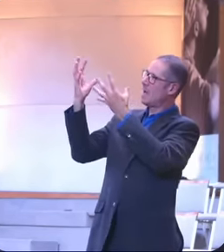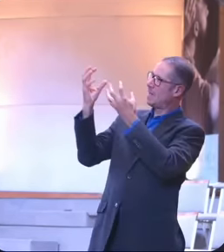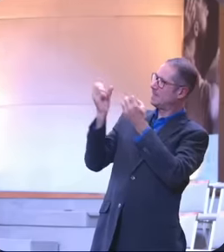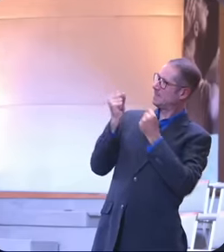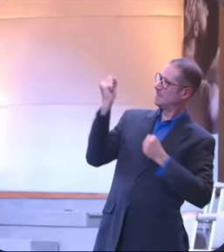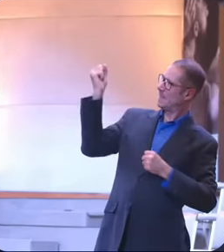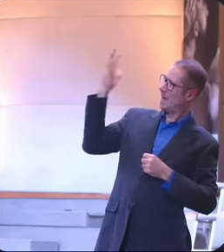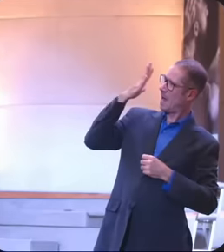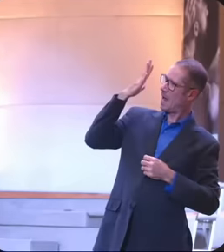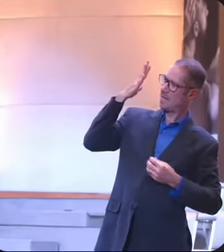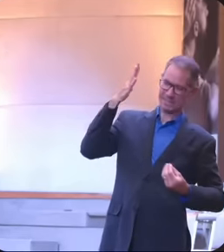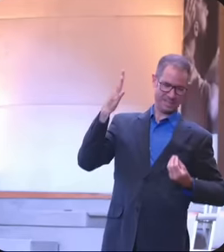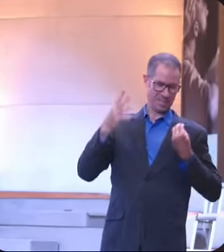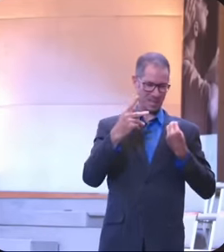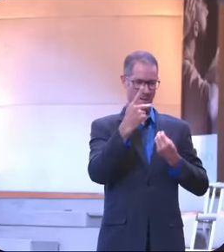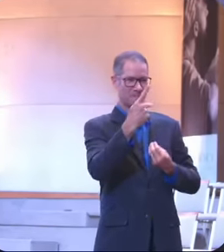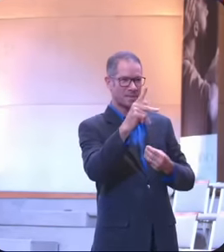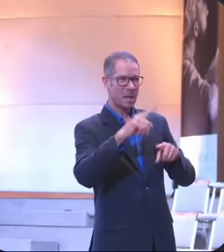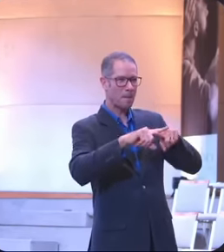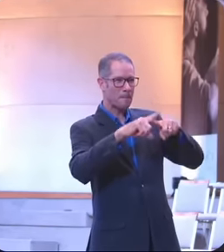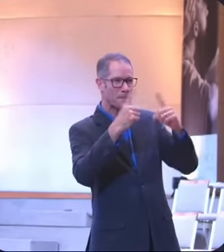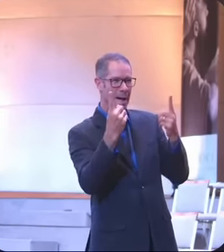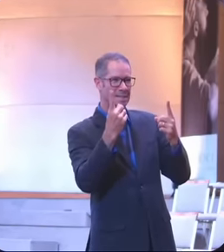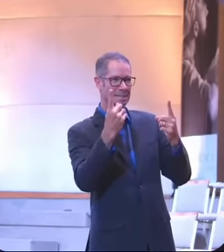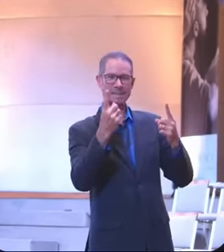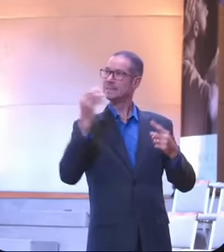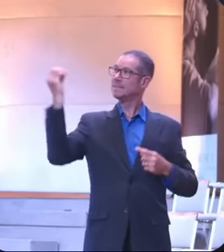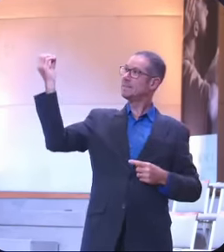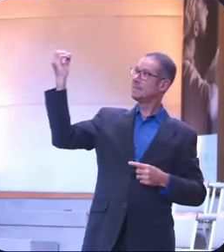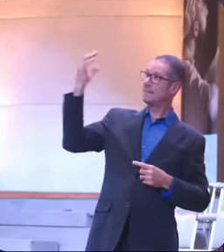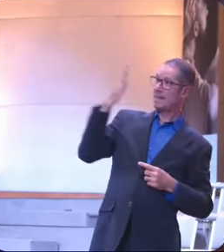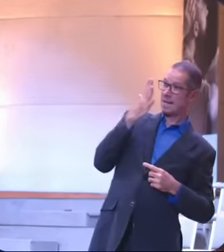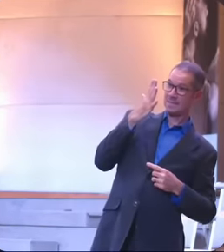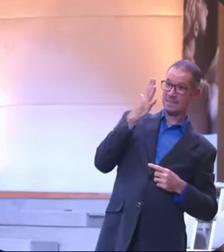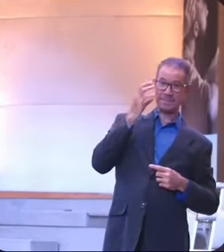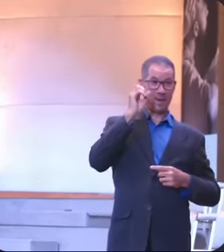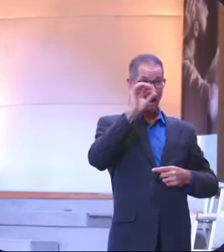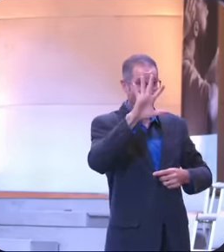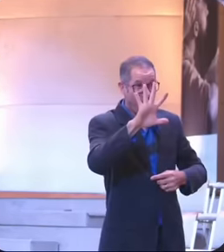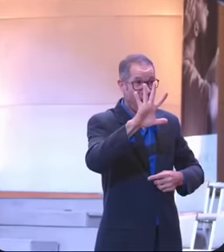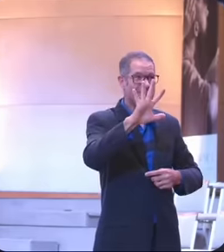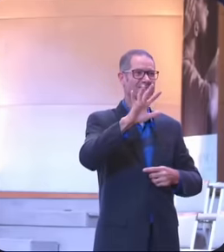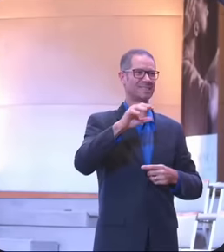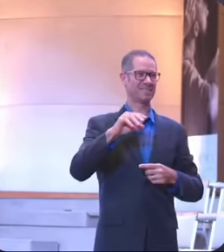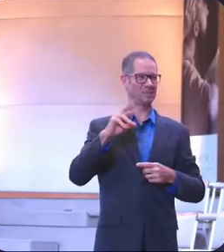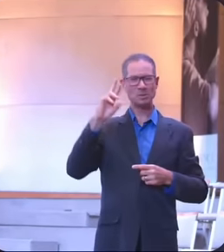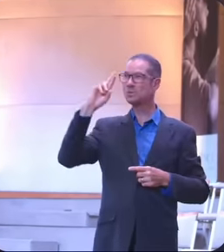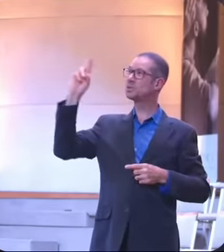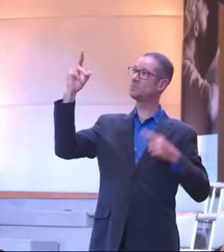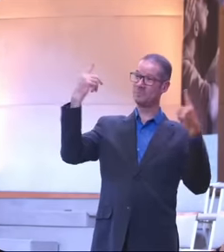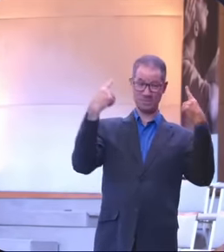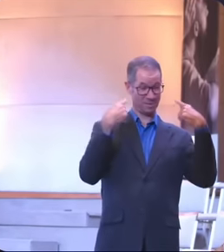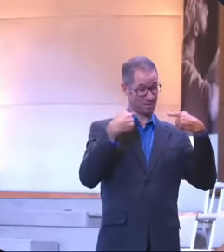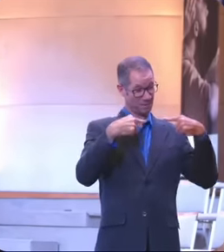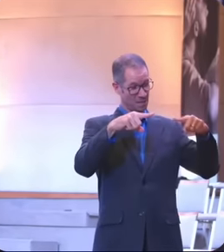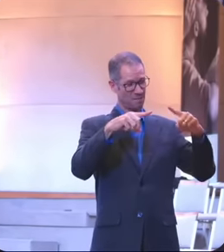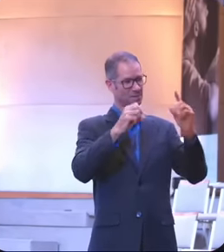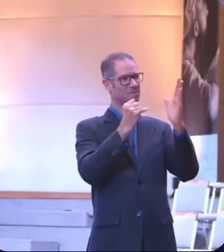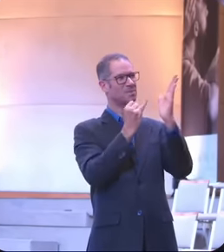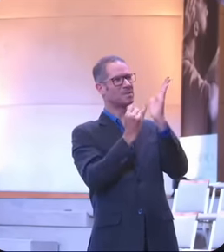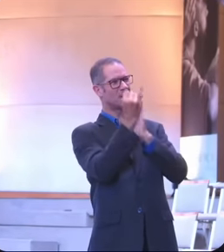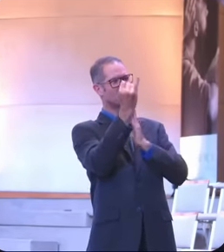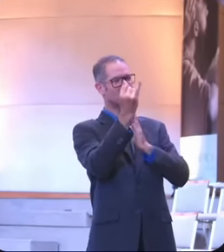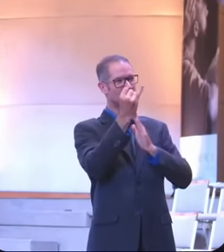graça sobre a tua vida, mas você vai transmitir graça. E hoje o Senhor te desafia a ser um intercessor.